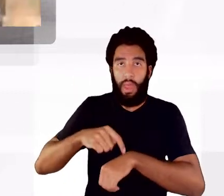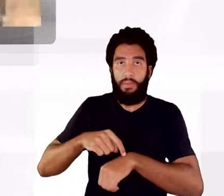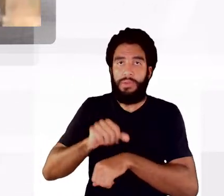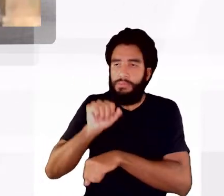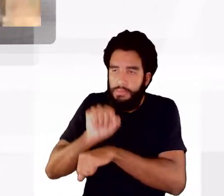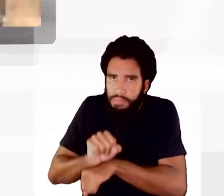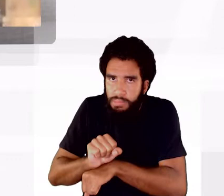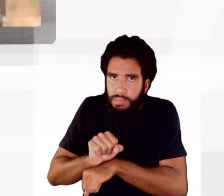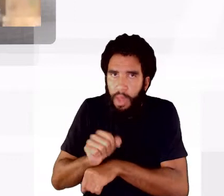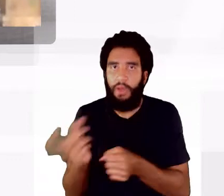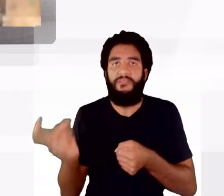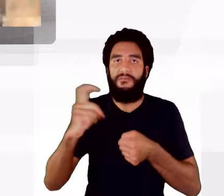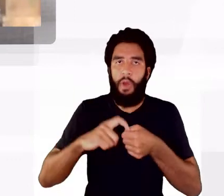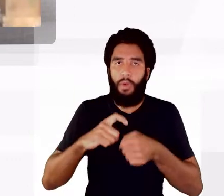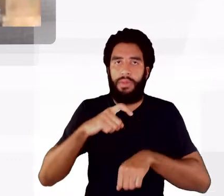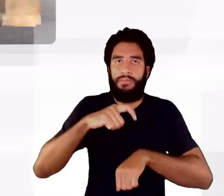pausas de recuperação